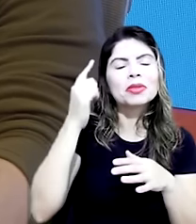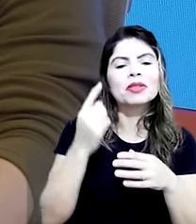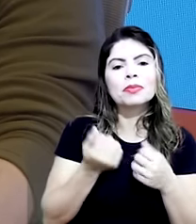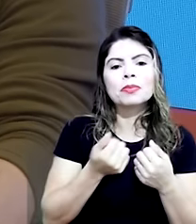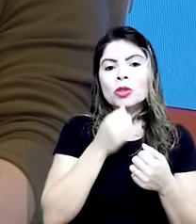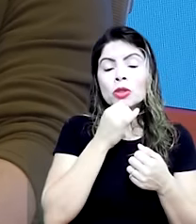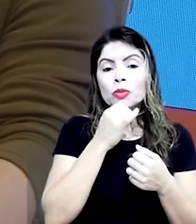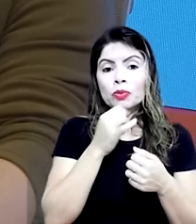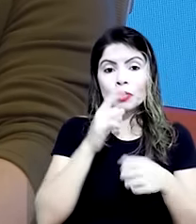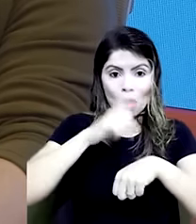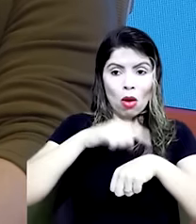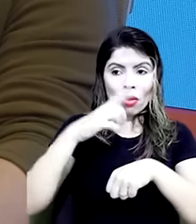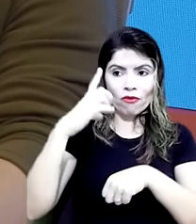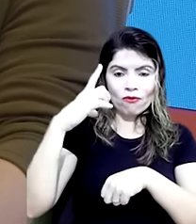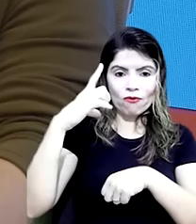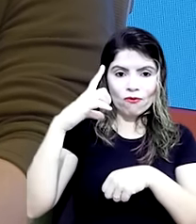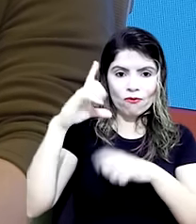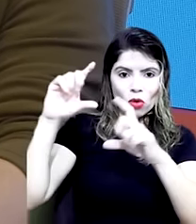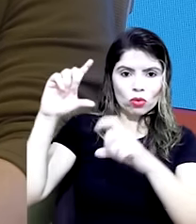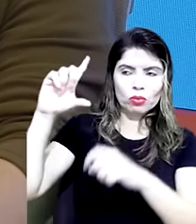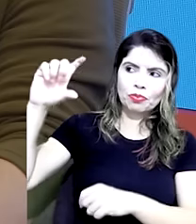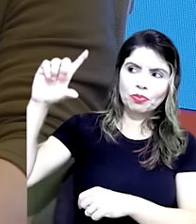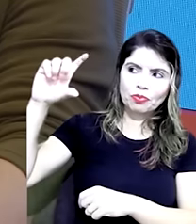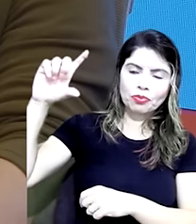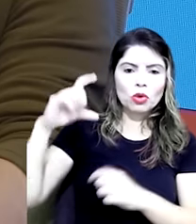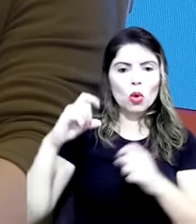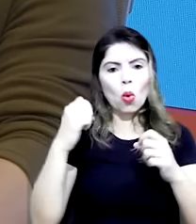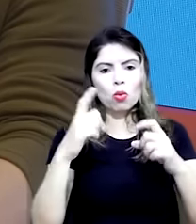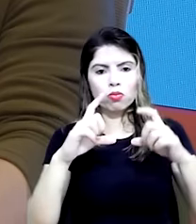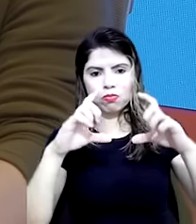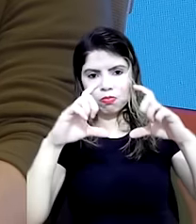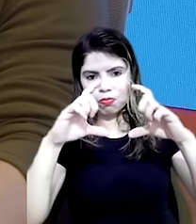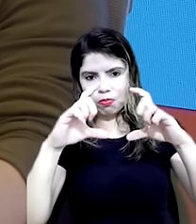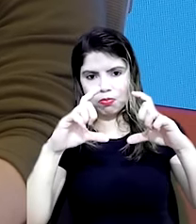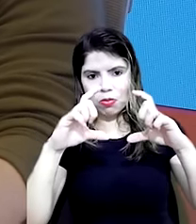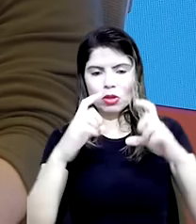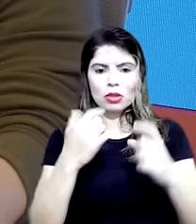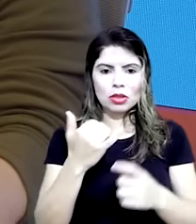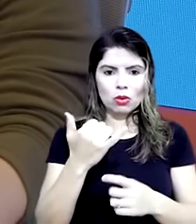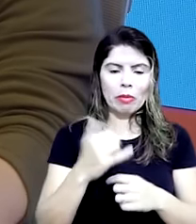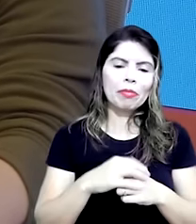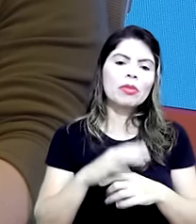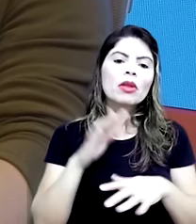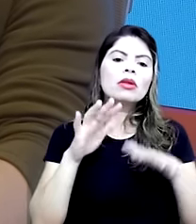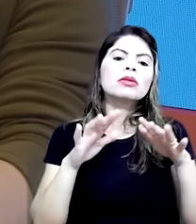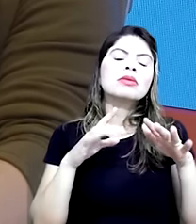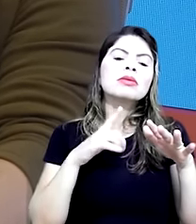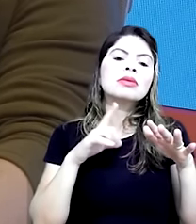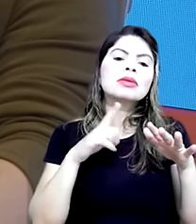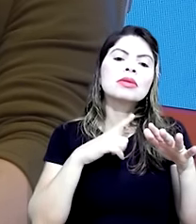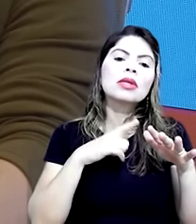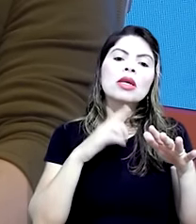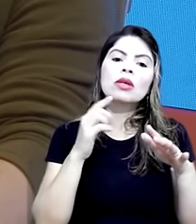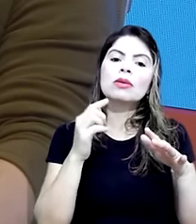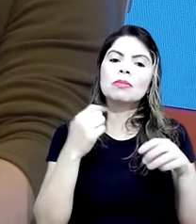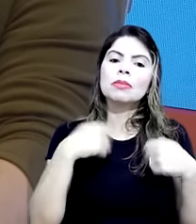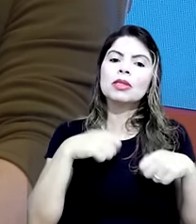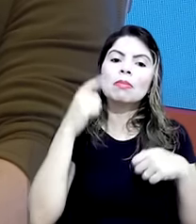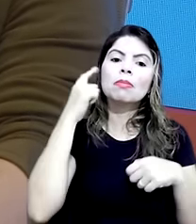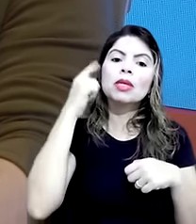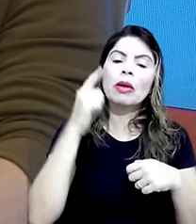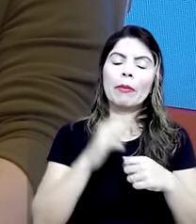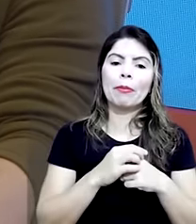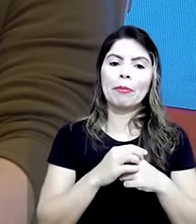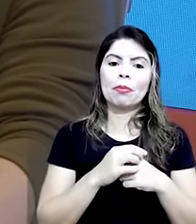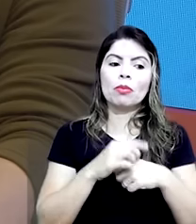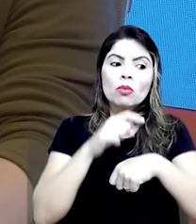quando você vai tirar uma foto com o celular ah normalmente você tem algumas questões a considerar né primeiro você saber o